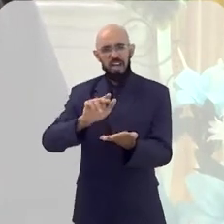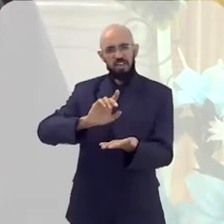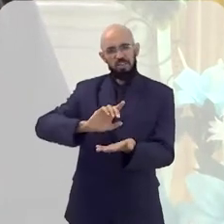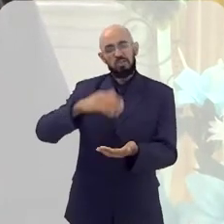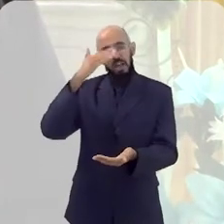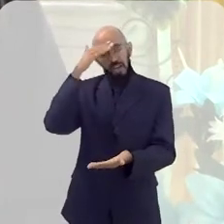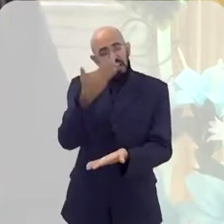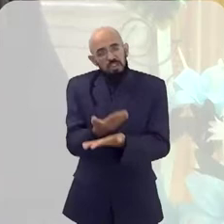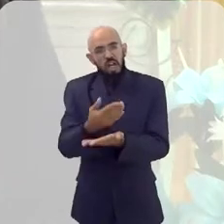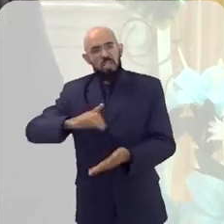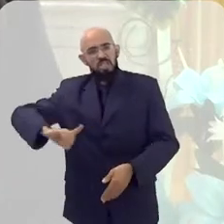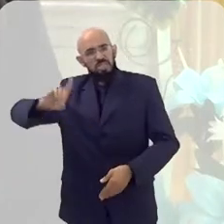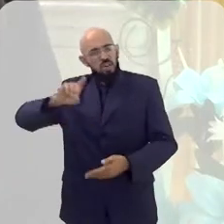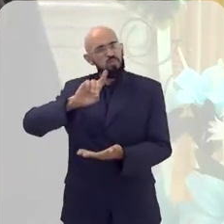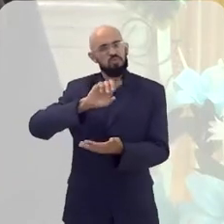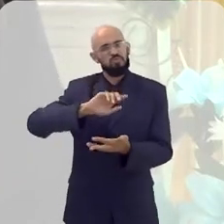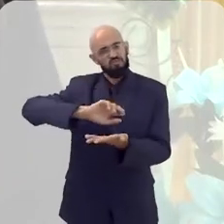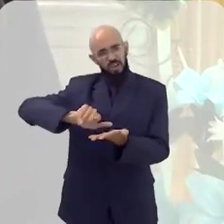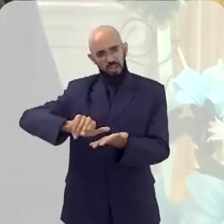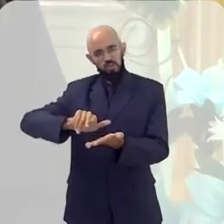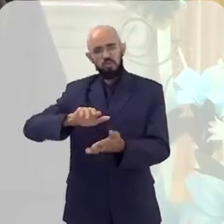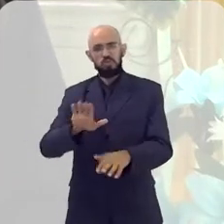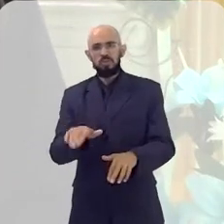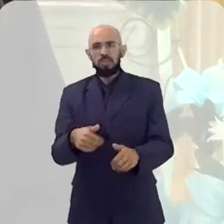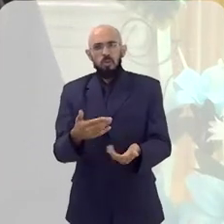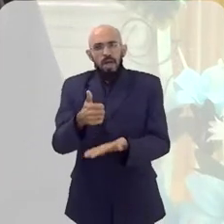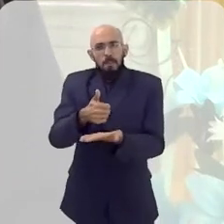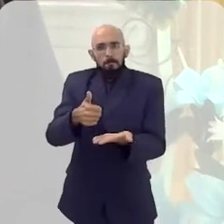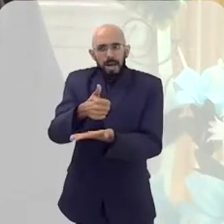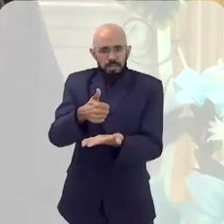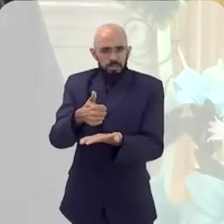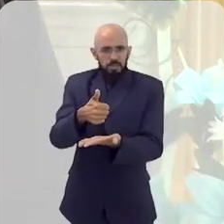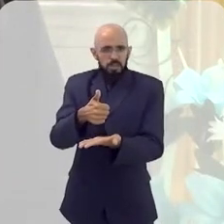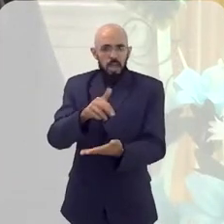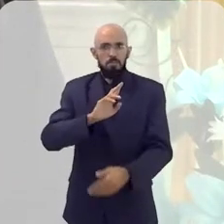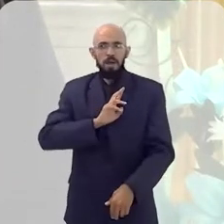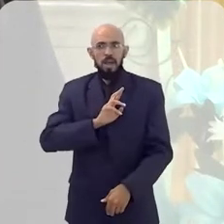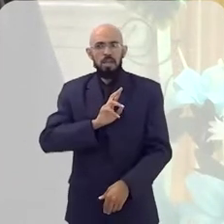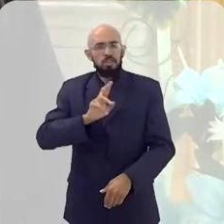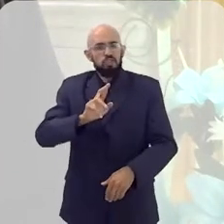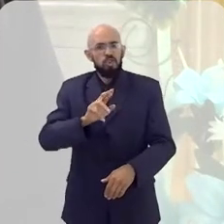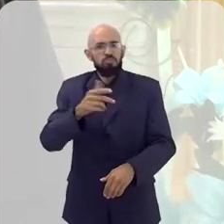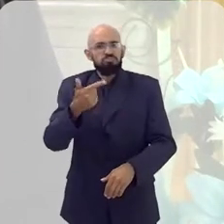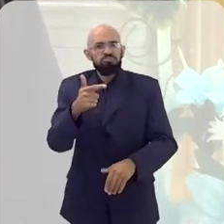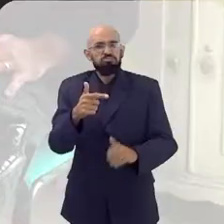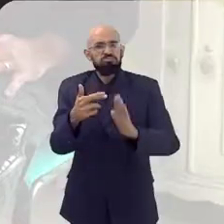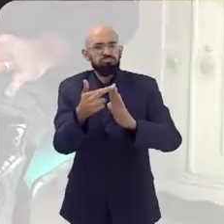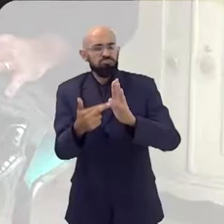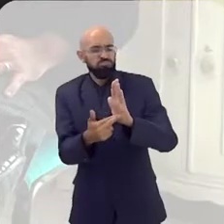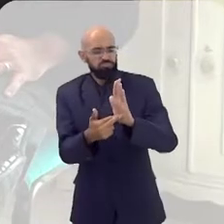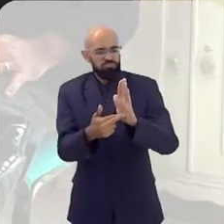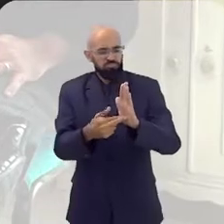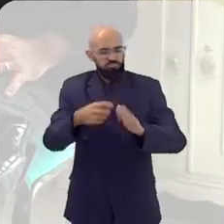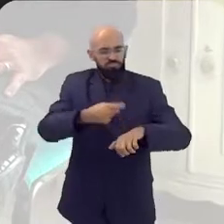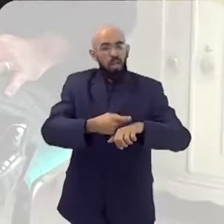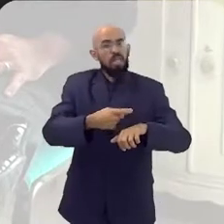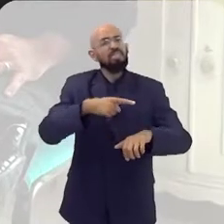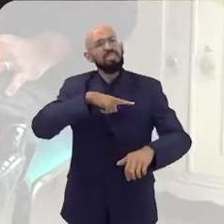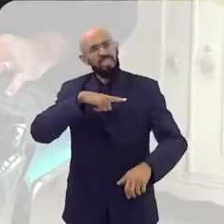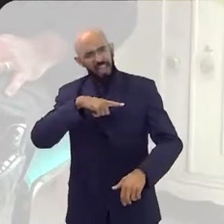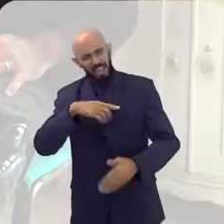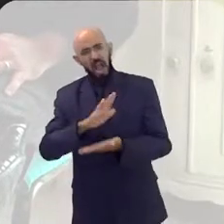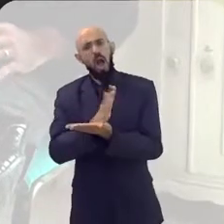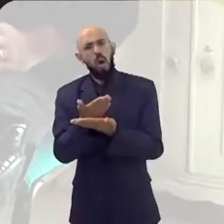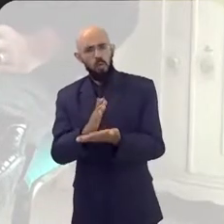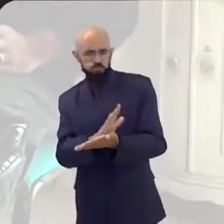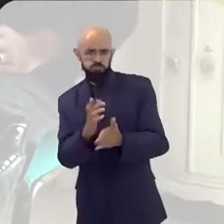politeísta, né? A base da Wicca é essa. As pessoas costumam dizer que a Wicca não é uma religião dogmática. Ela possui dogmas.